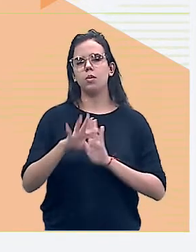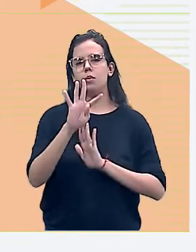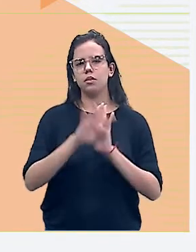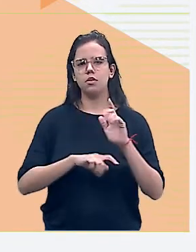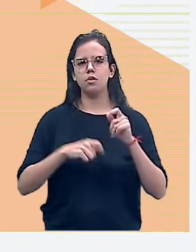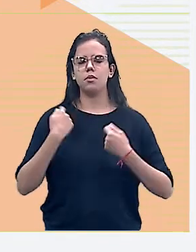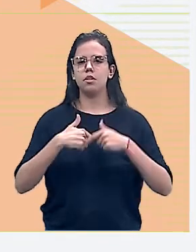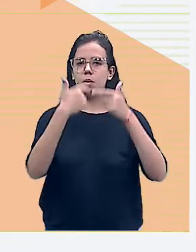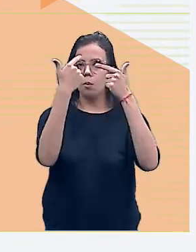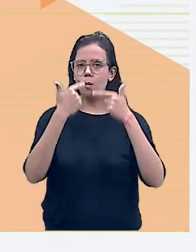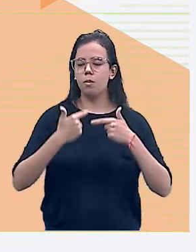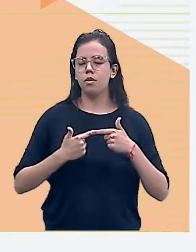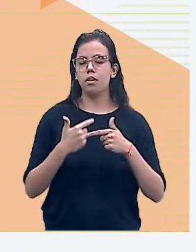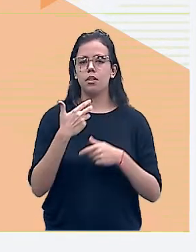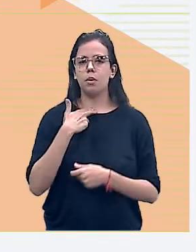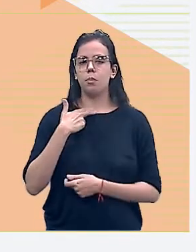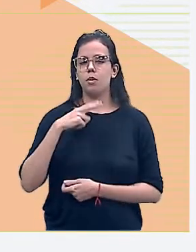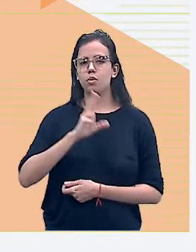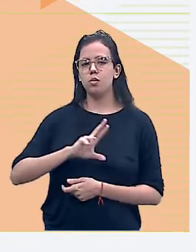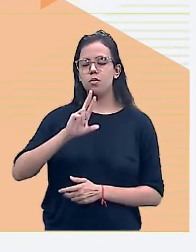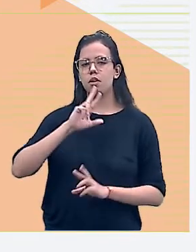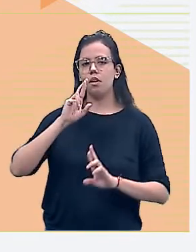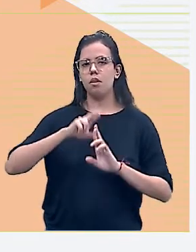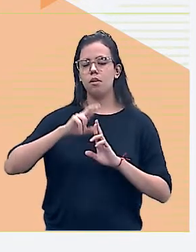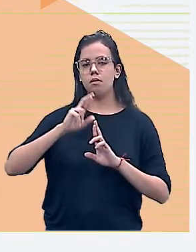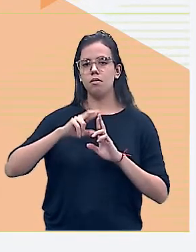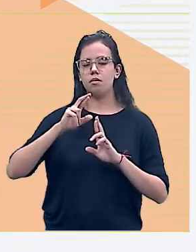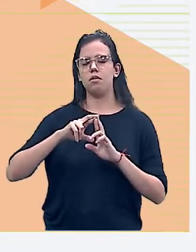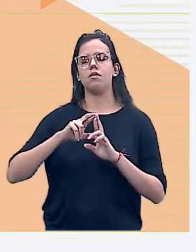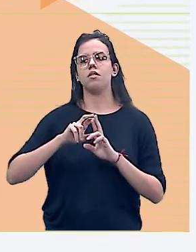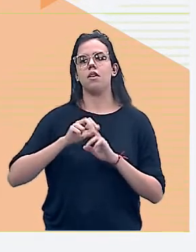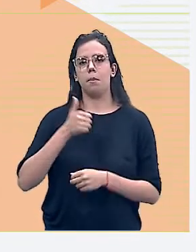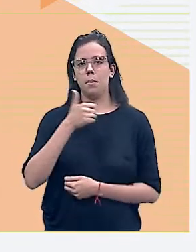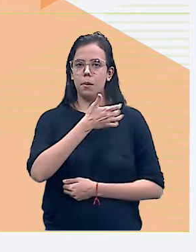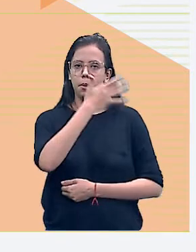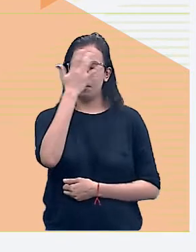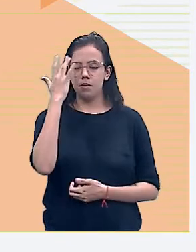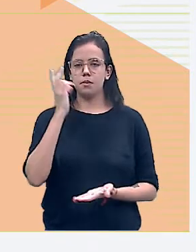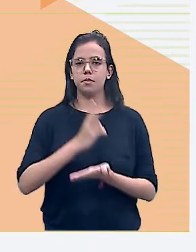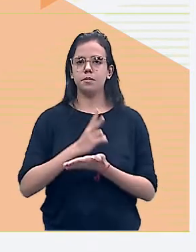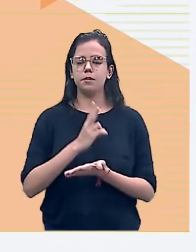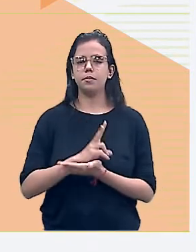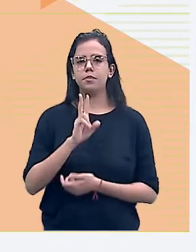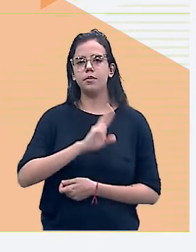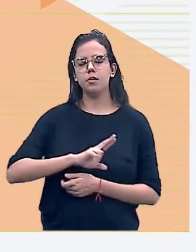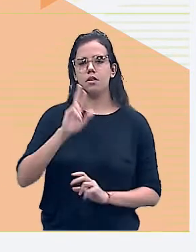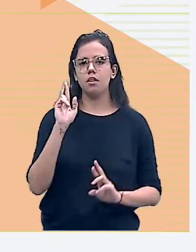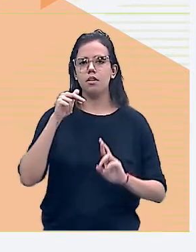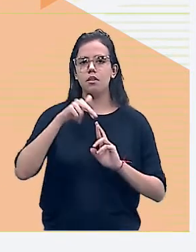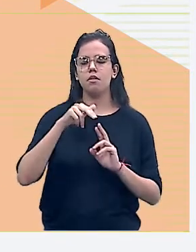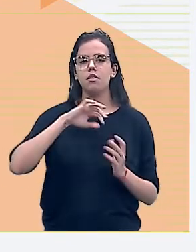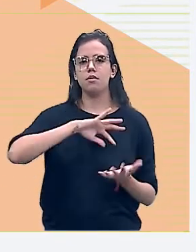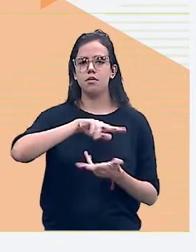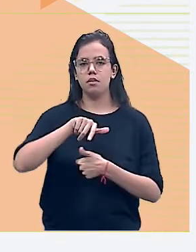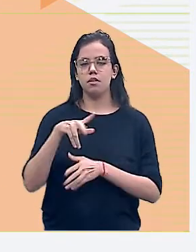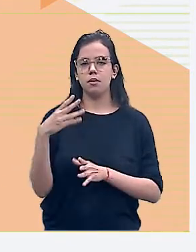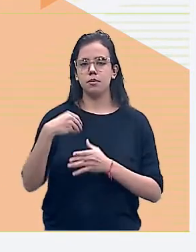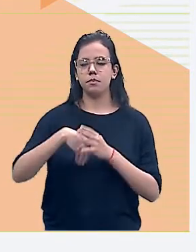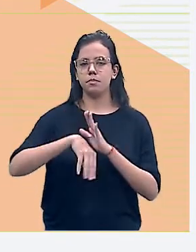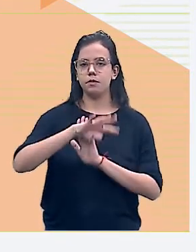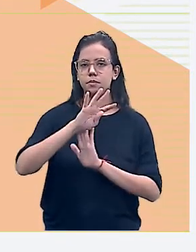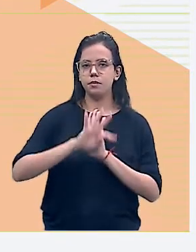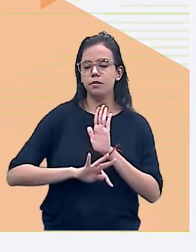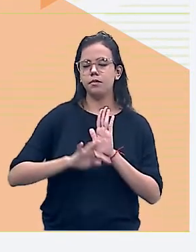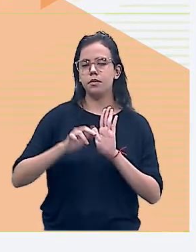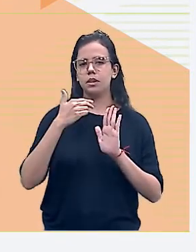personalizado o utiliza referências a sua pessoa você vai sempre utilizar a referência de aniversário no seu texto